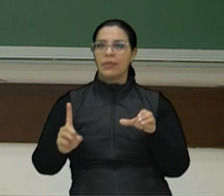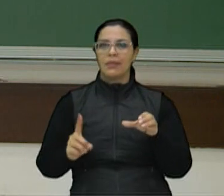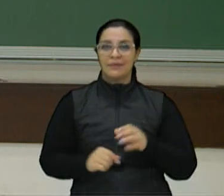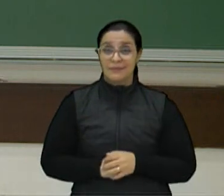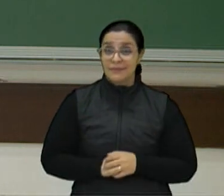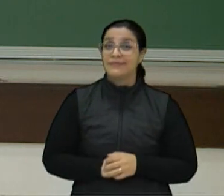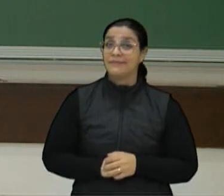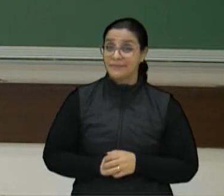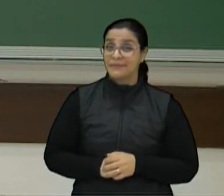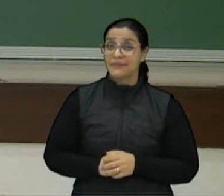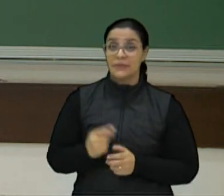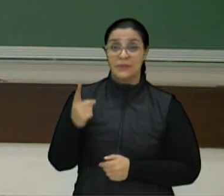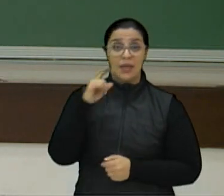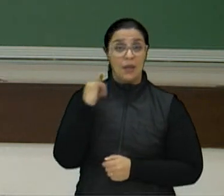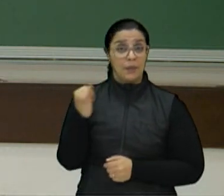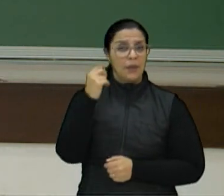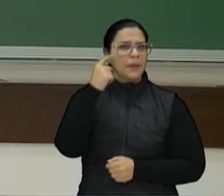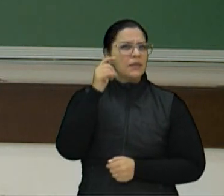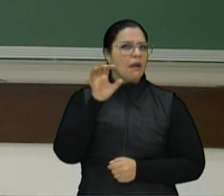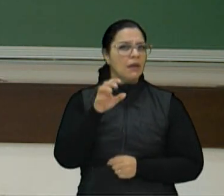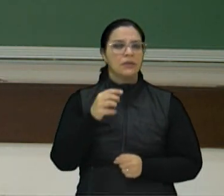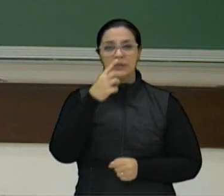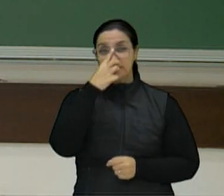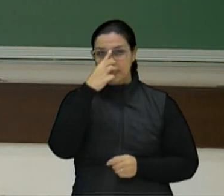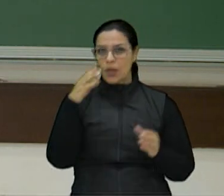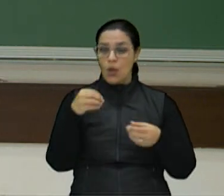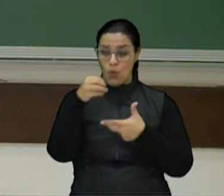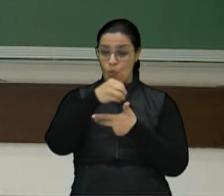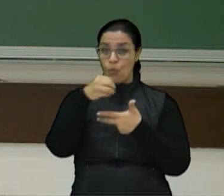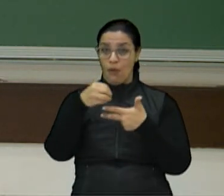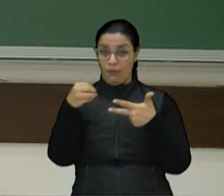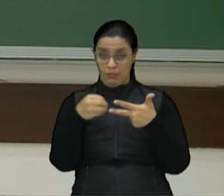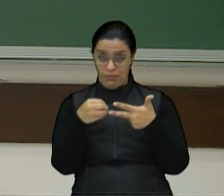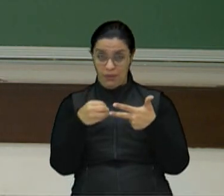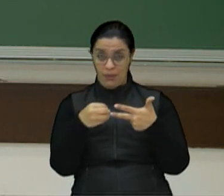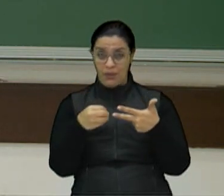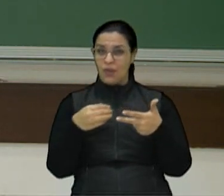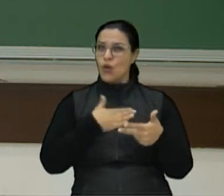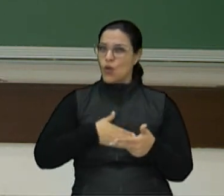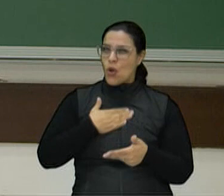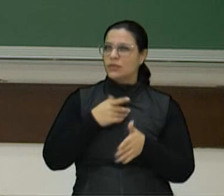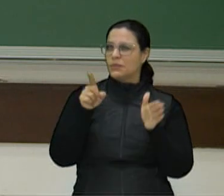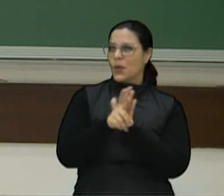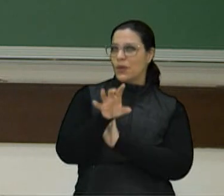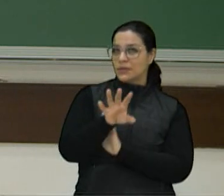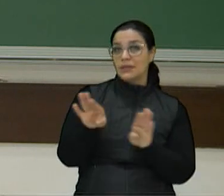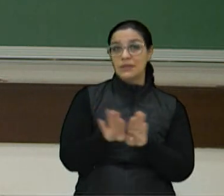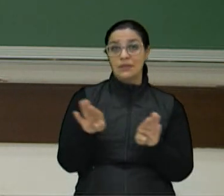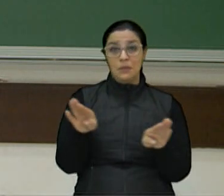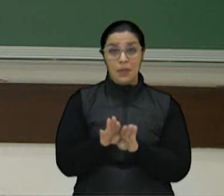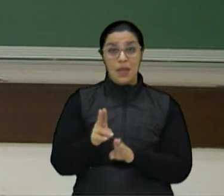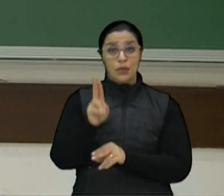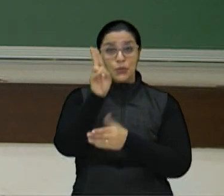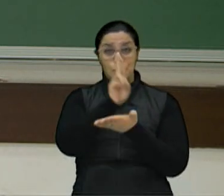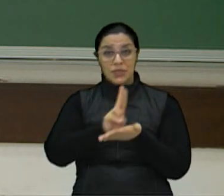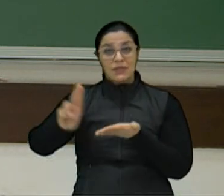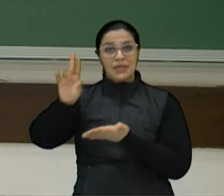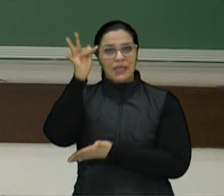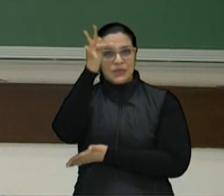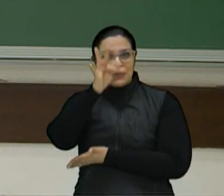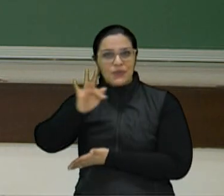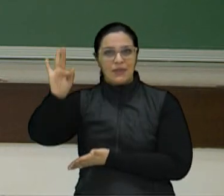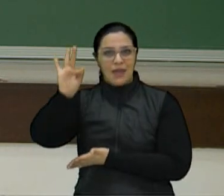É importante pensar isso. E o Enem gosta desse tipo de questão, as universidades federais